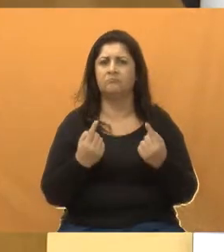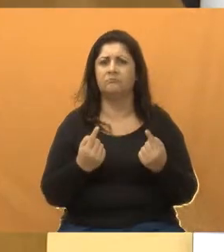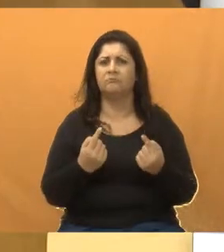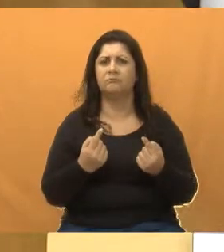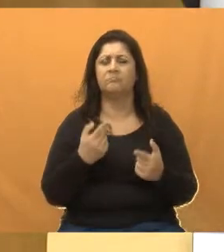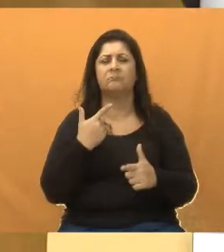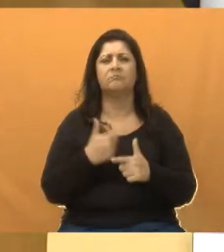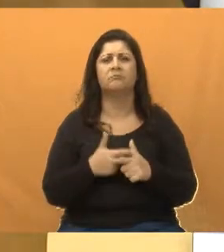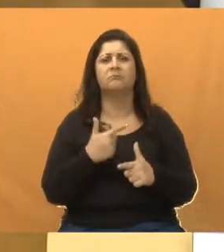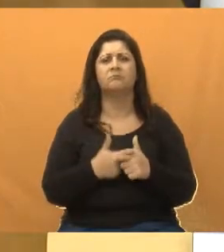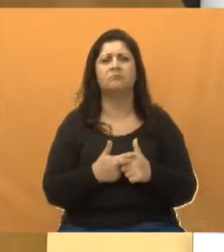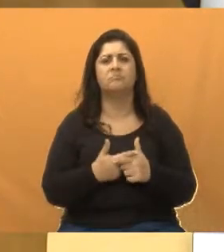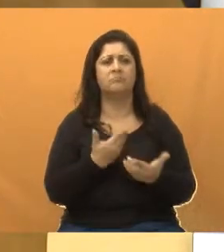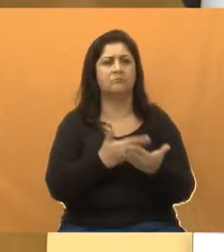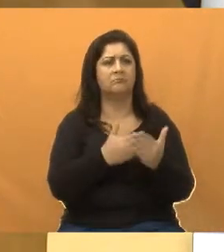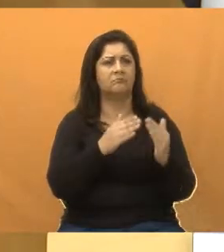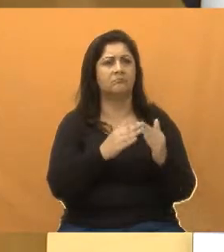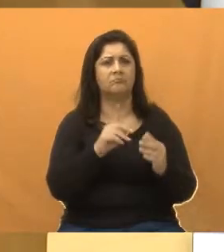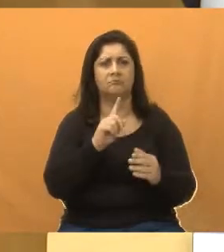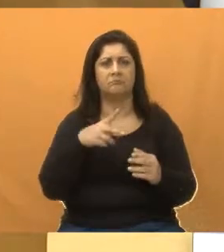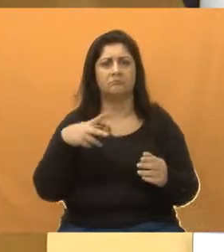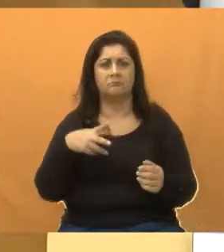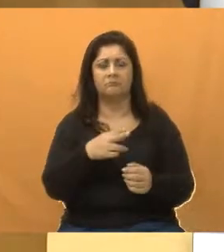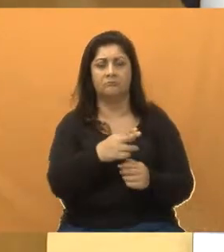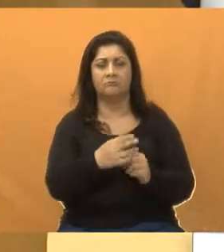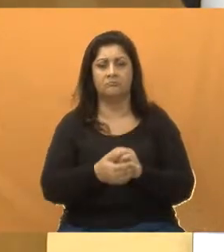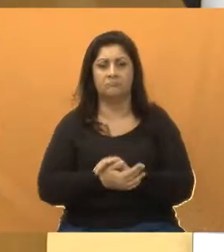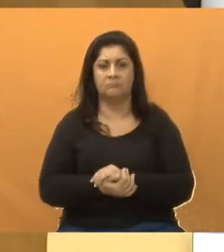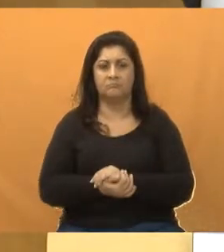que não cortaram das escolas?